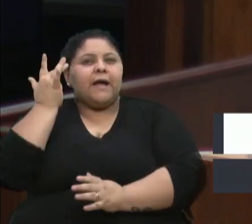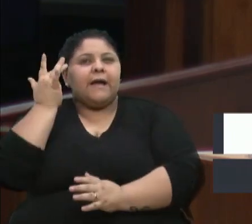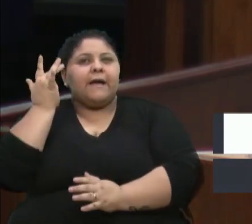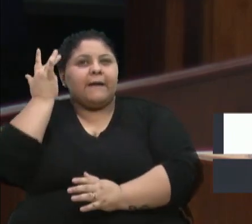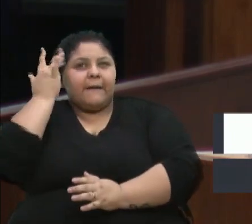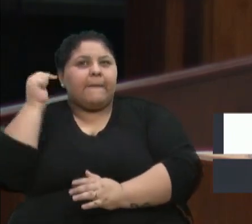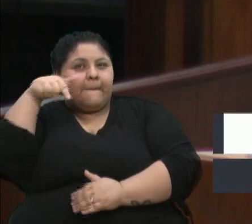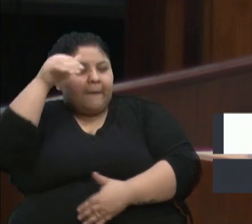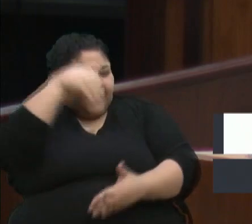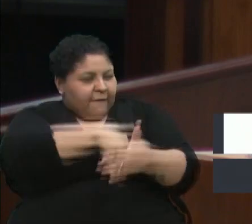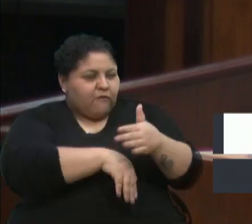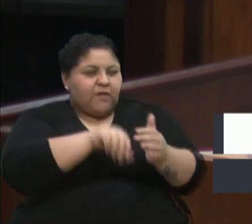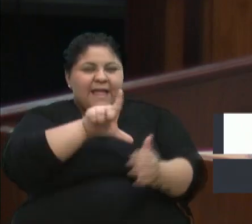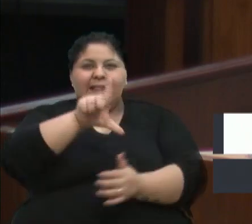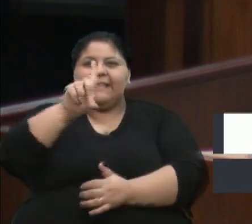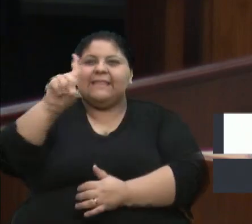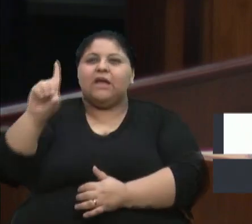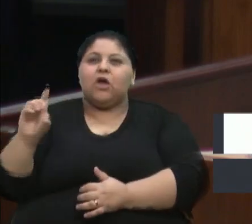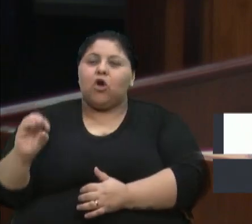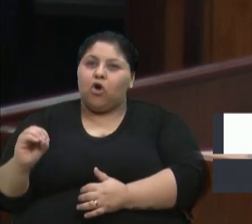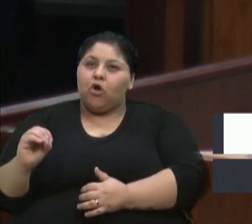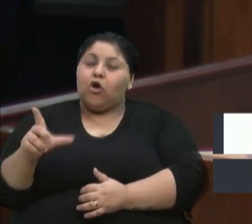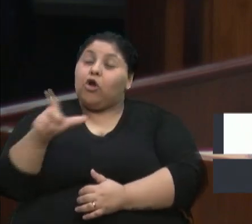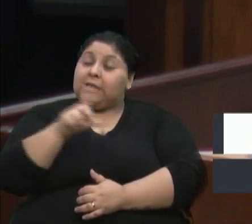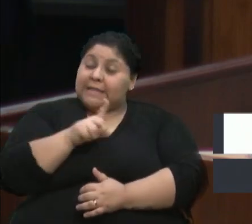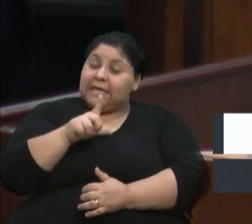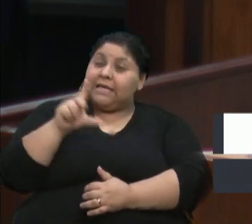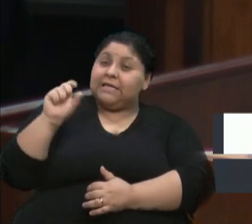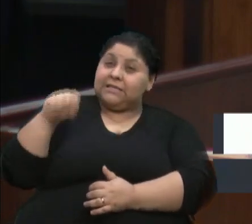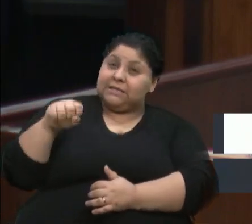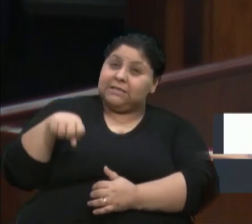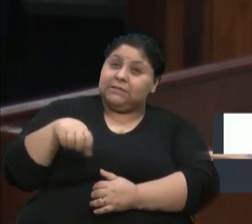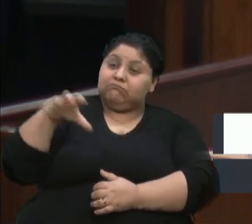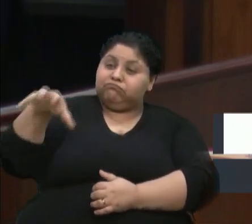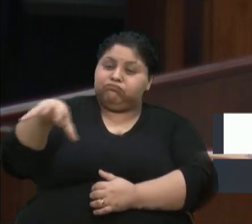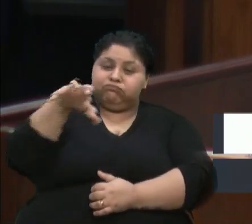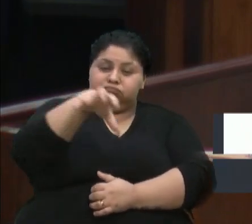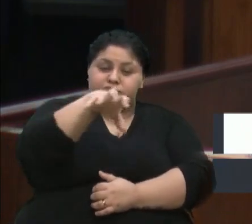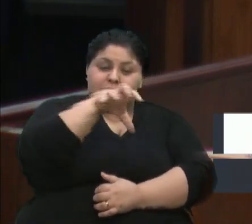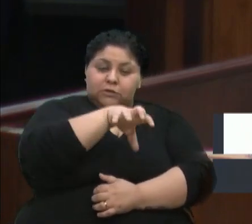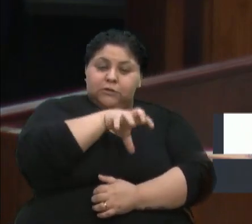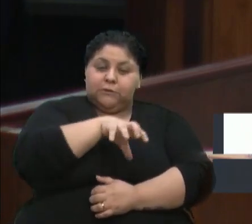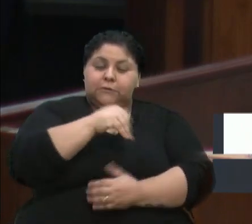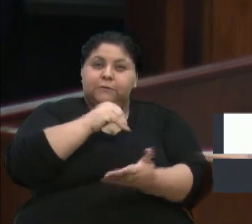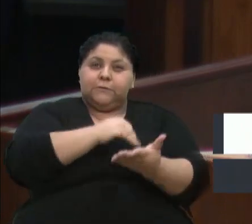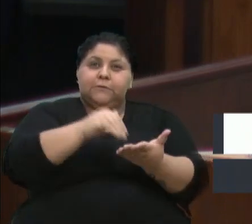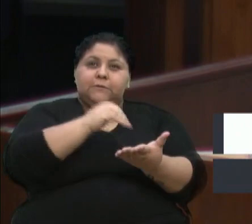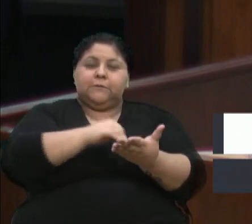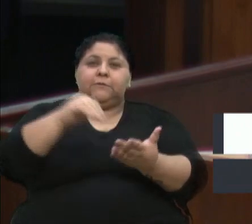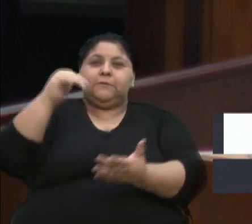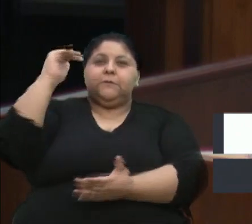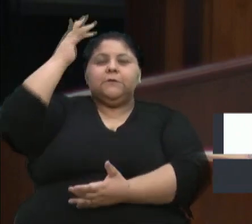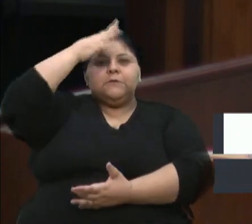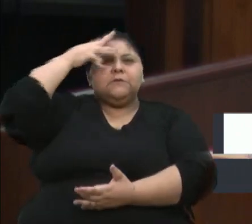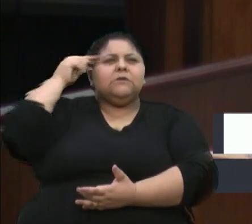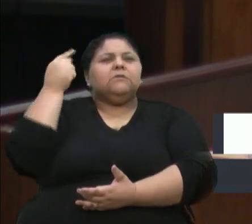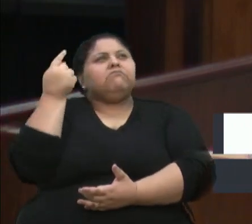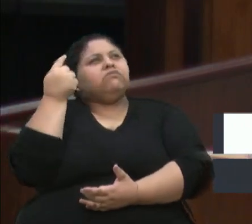votando a LDO, tenha sim os setores e secretários e prefeito uma certa